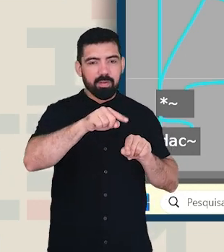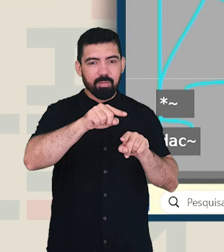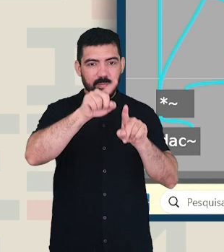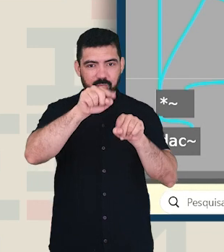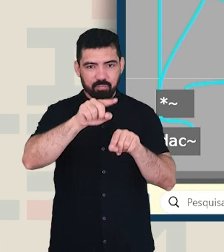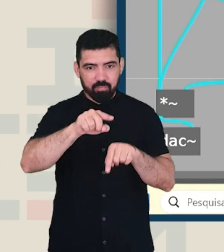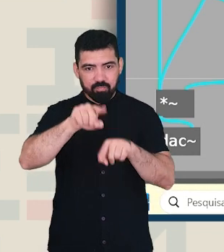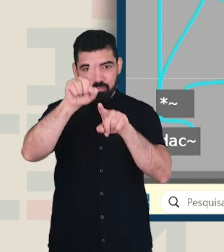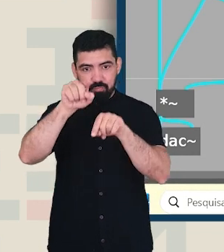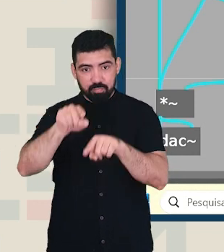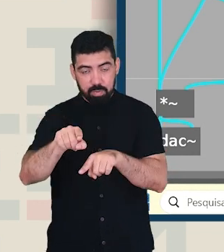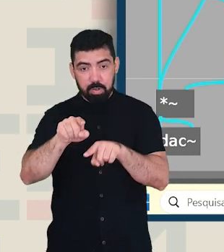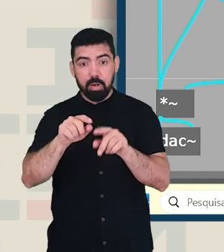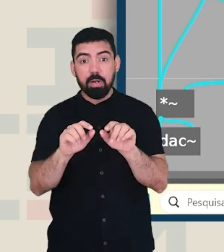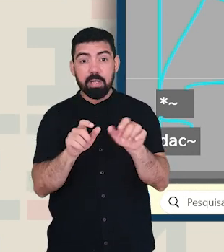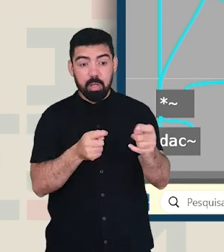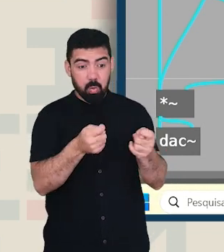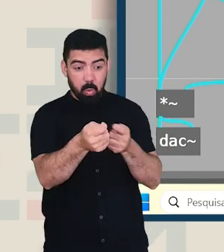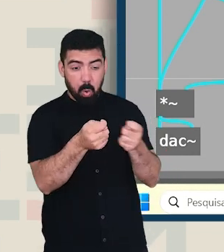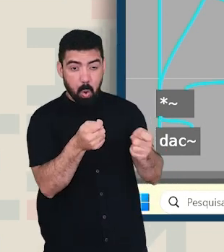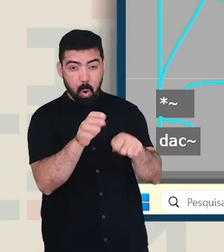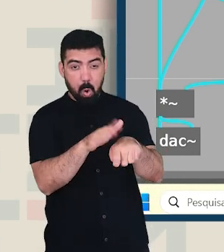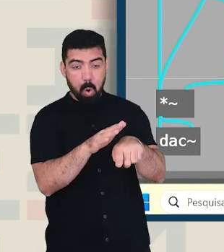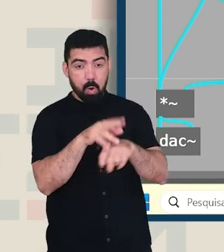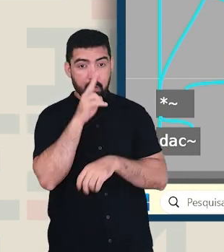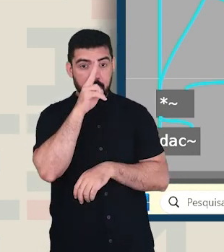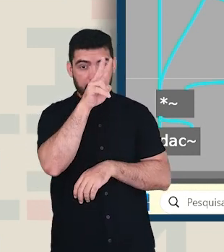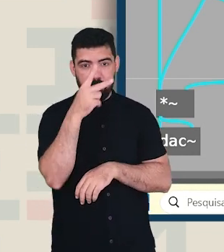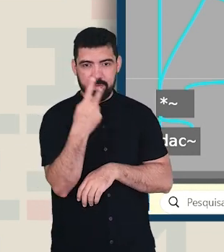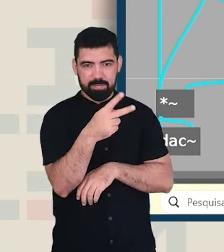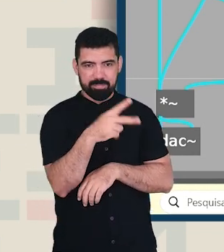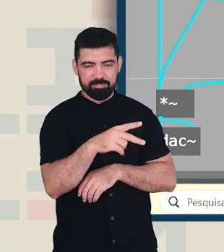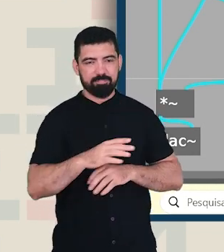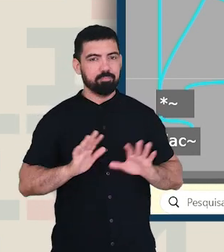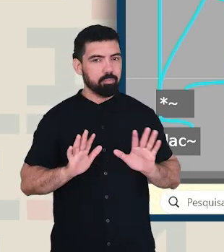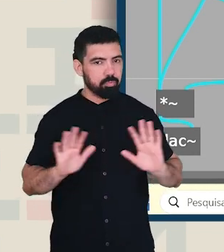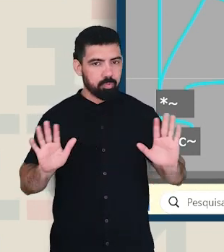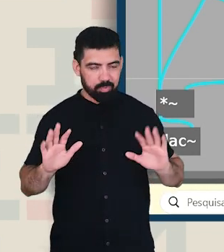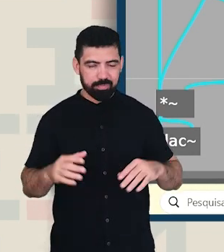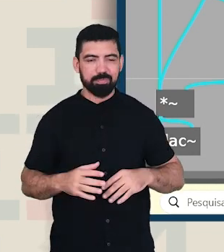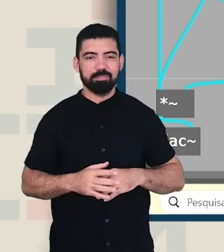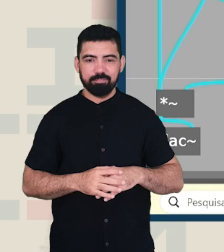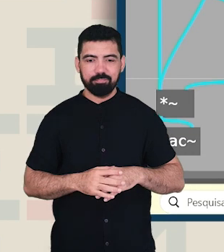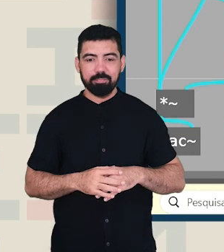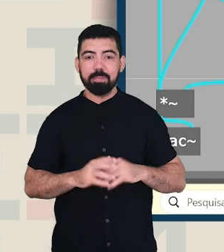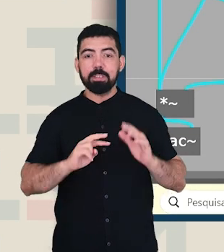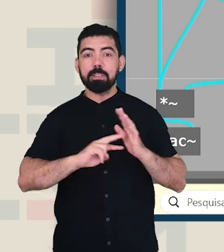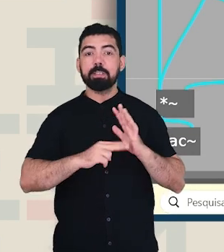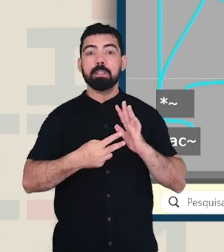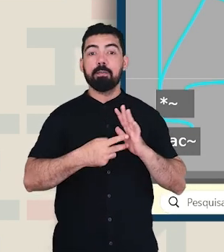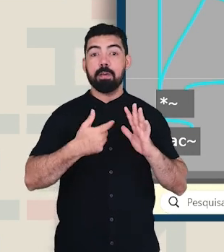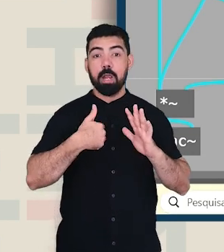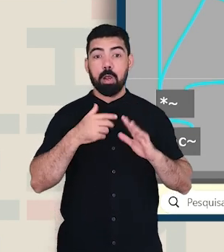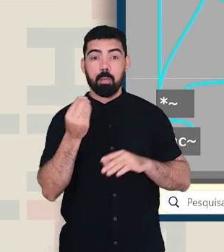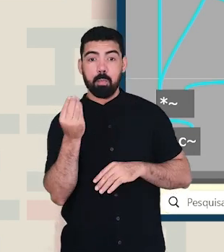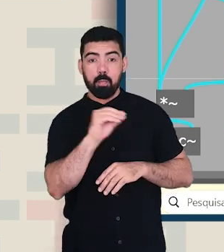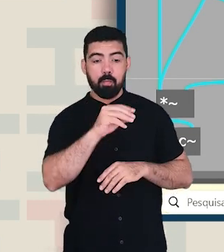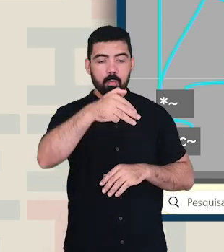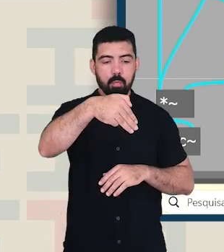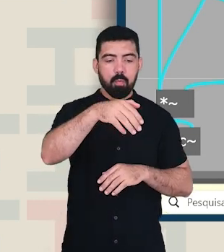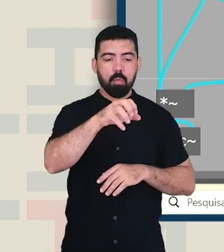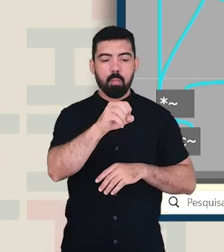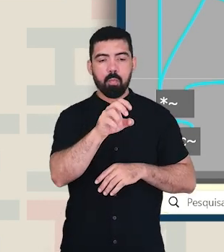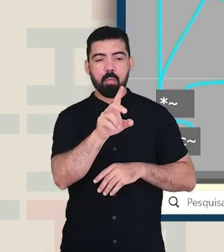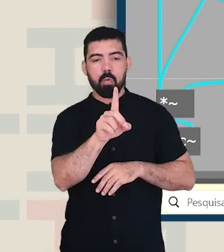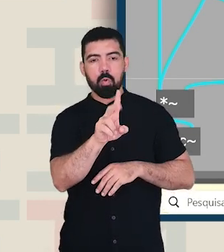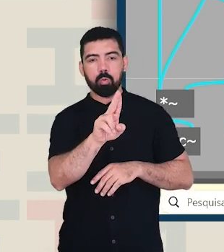controlando a intensidade com uma onda. Portanto, estou modulando a